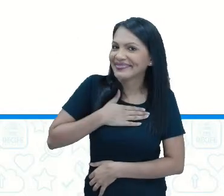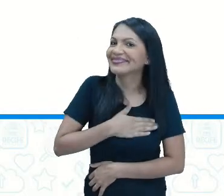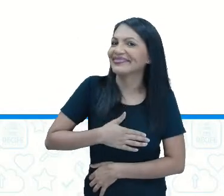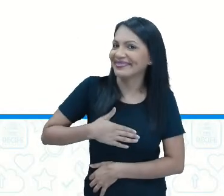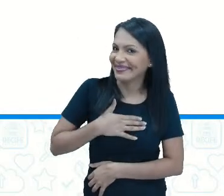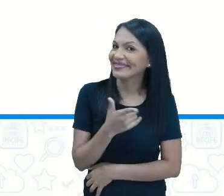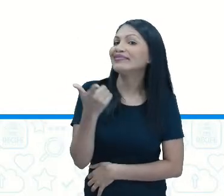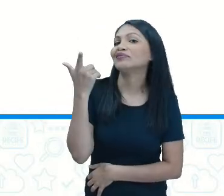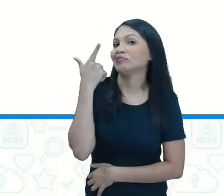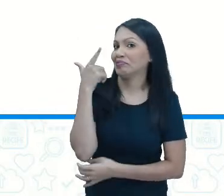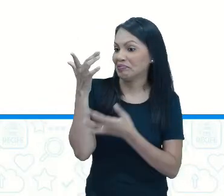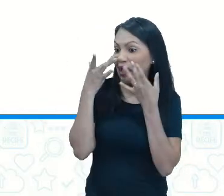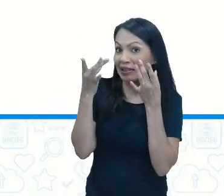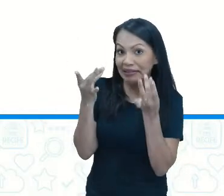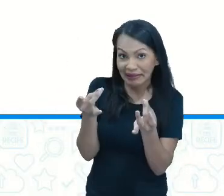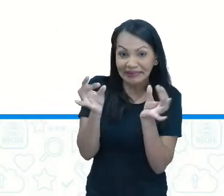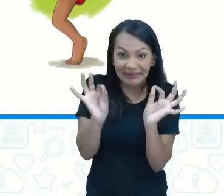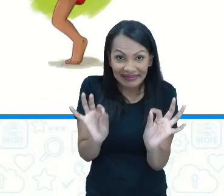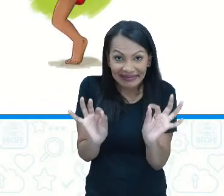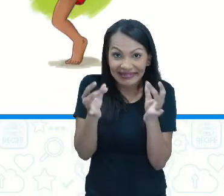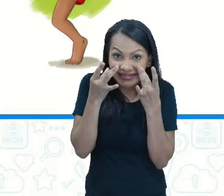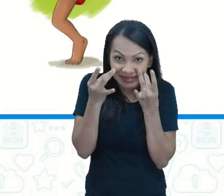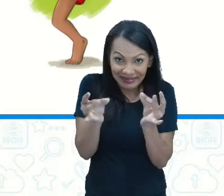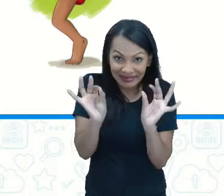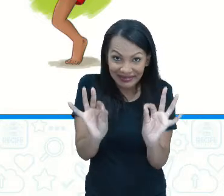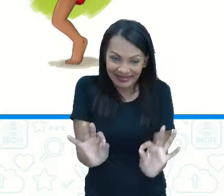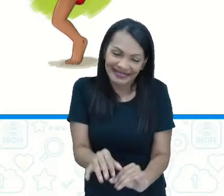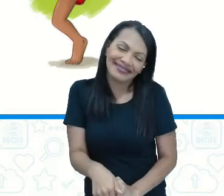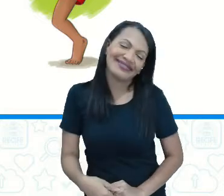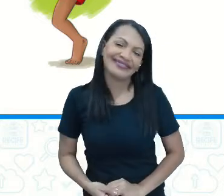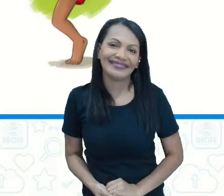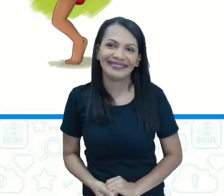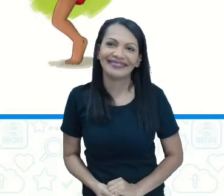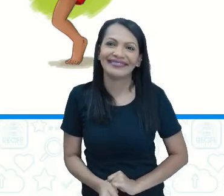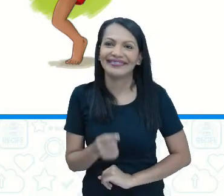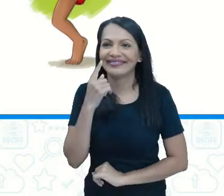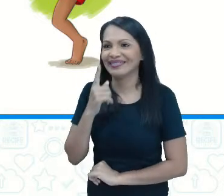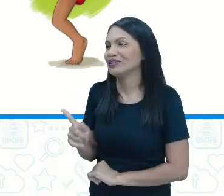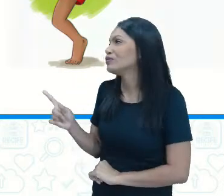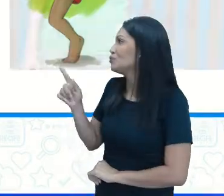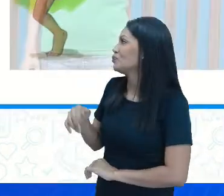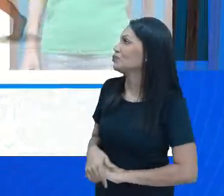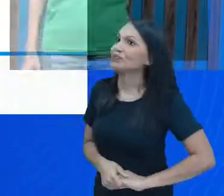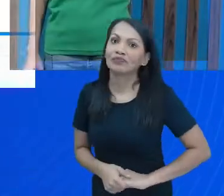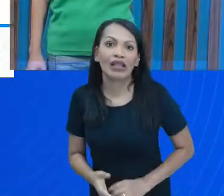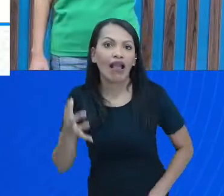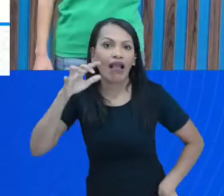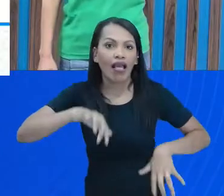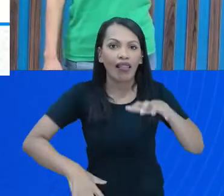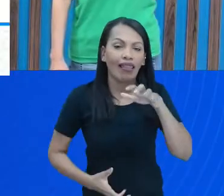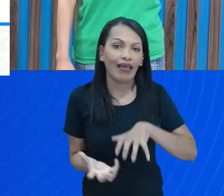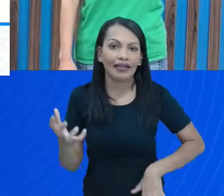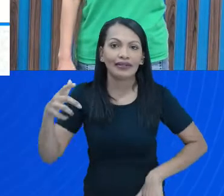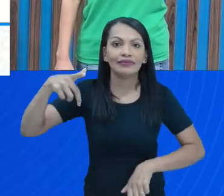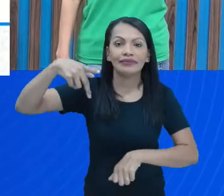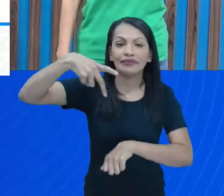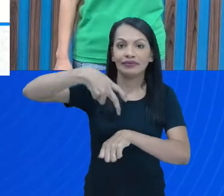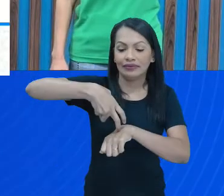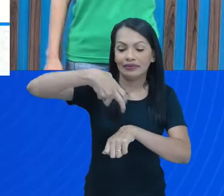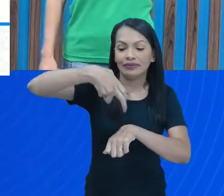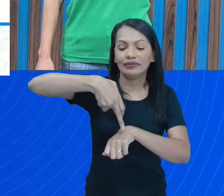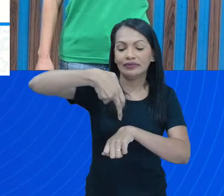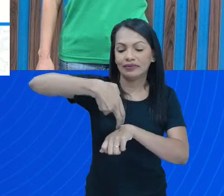então presta bem atenção nessa lenda. A lenda do Saci Pererê. Olha a imagem dele